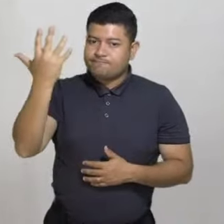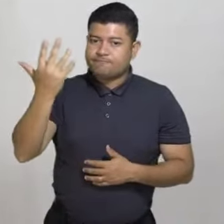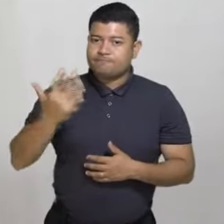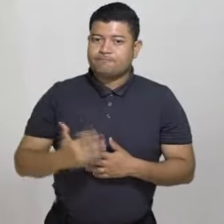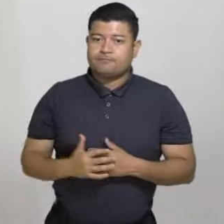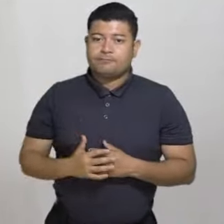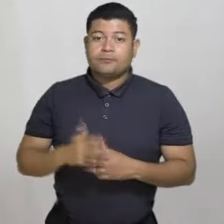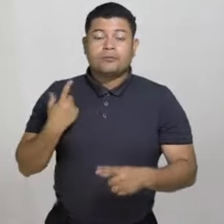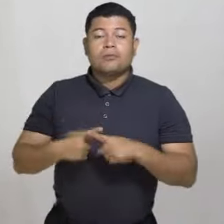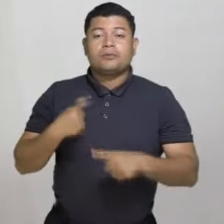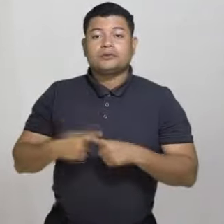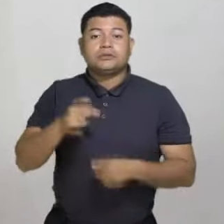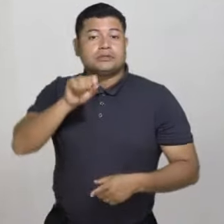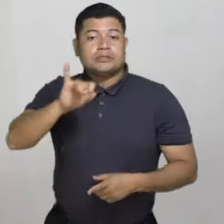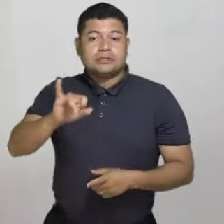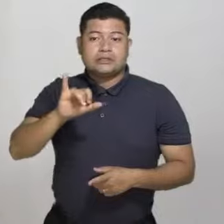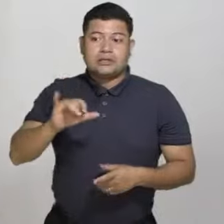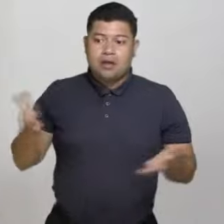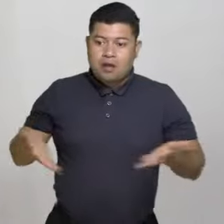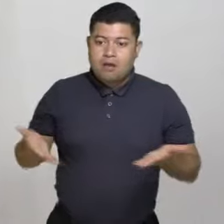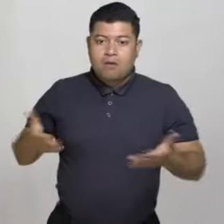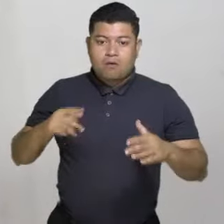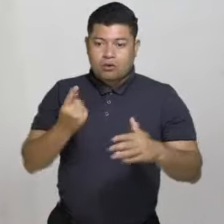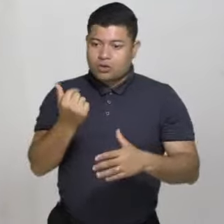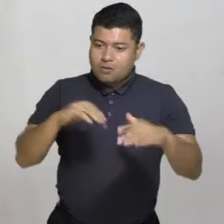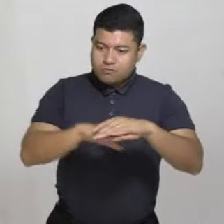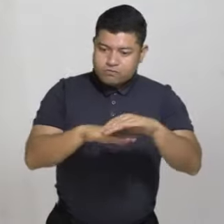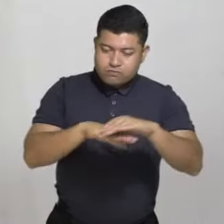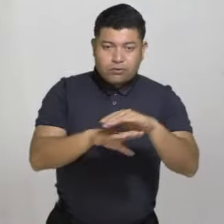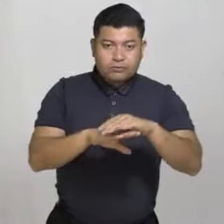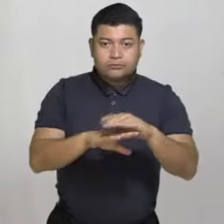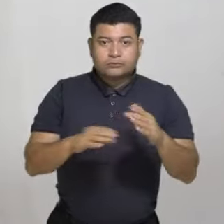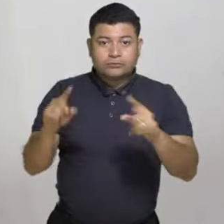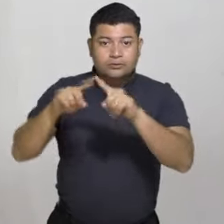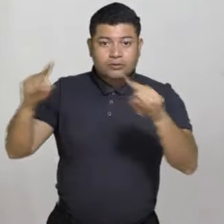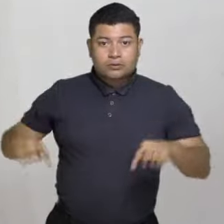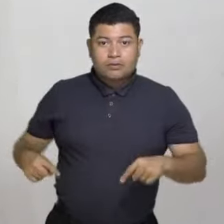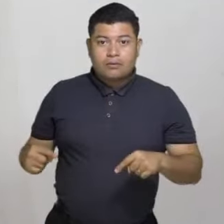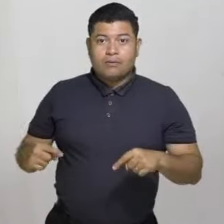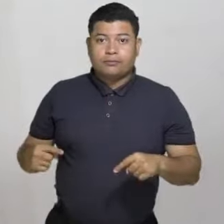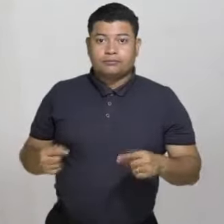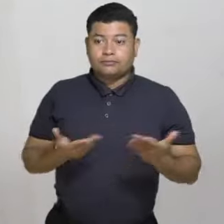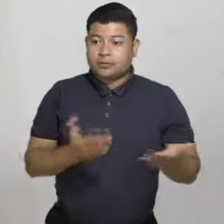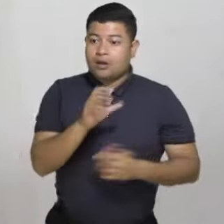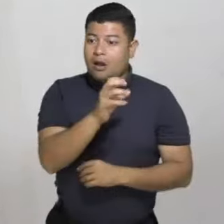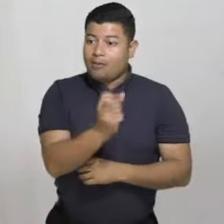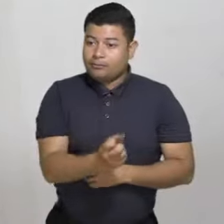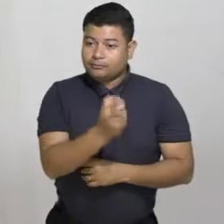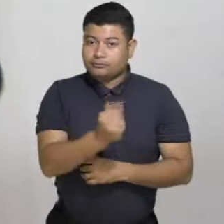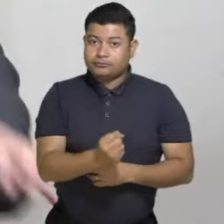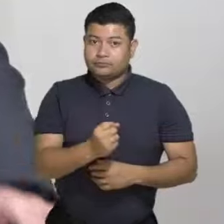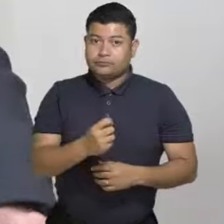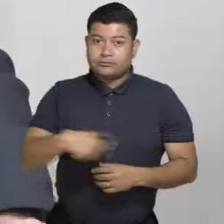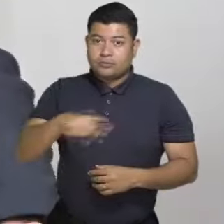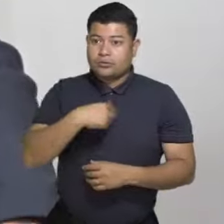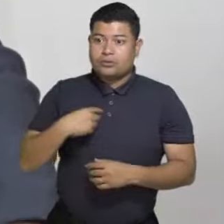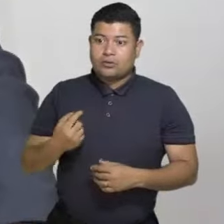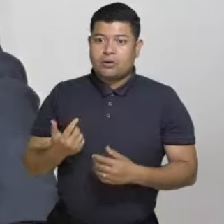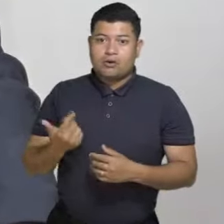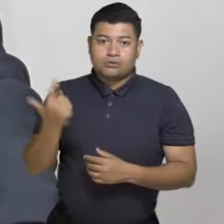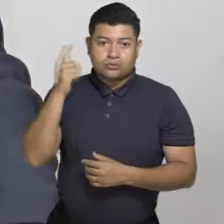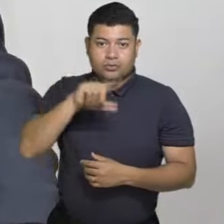Porque se ficar um fundo dos servidores inativos, nós não temos mais receita, a